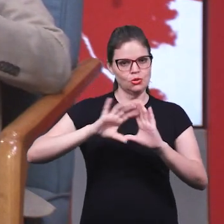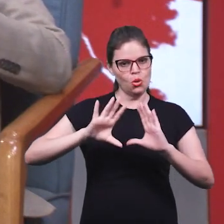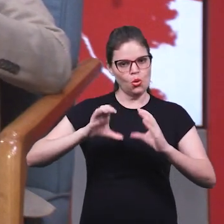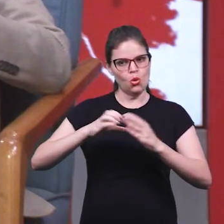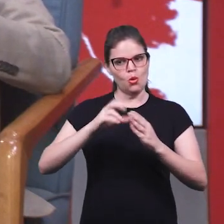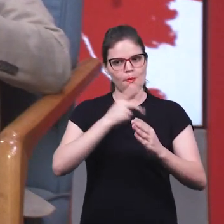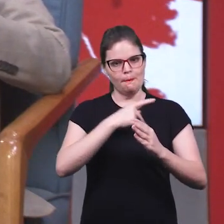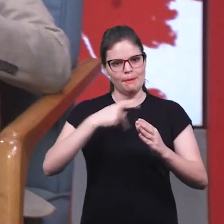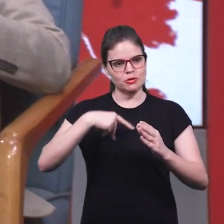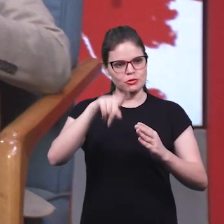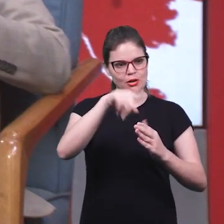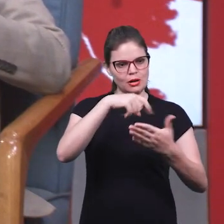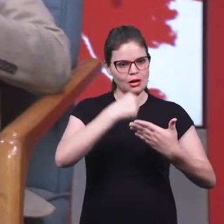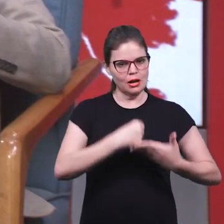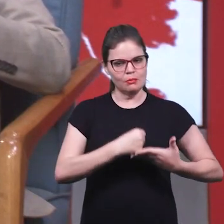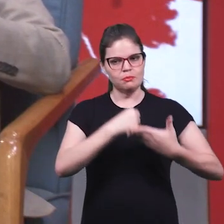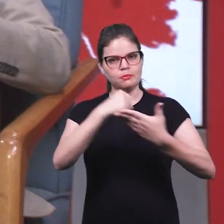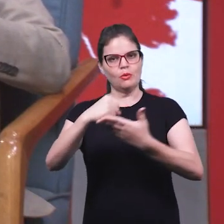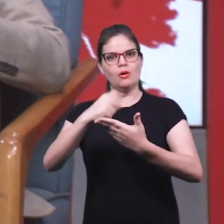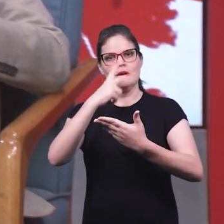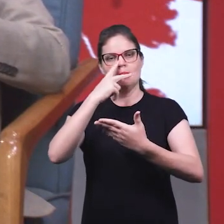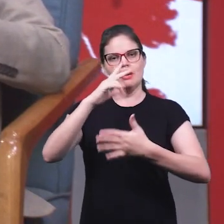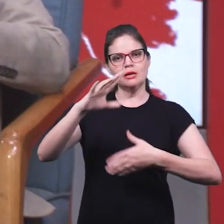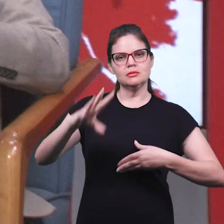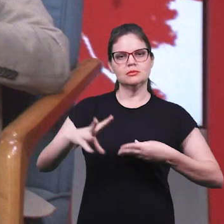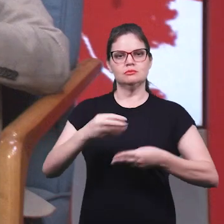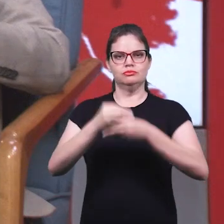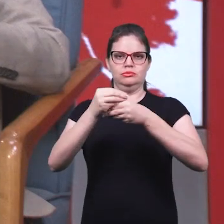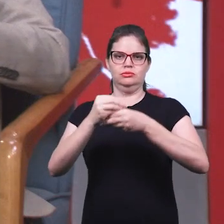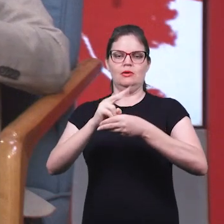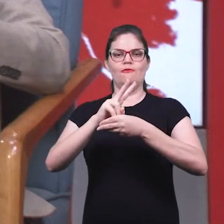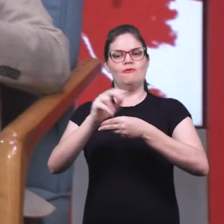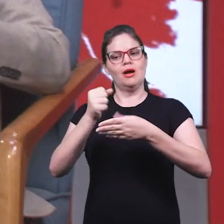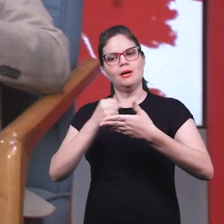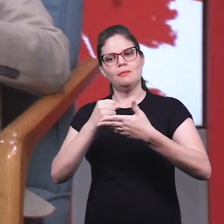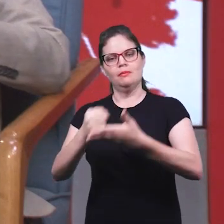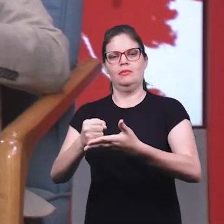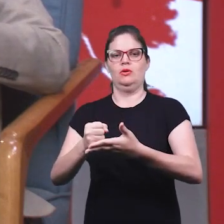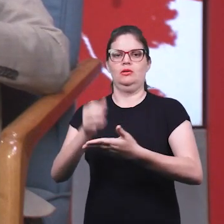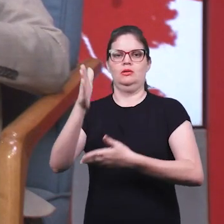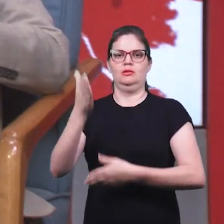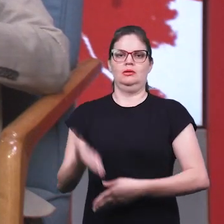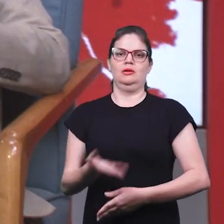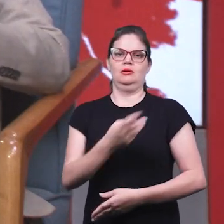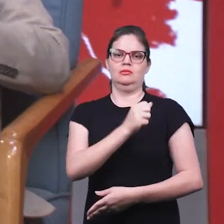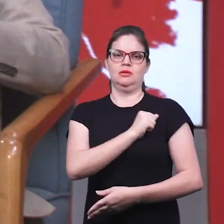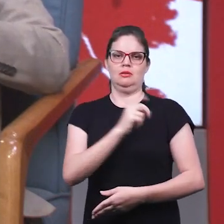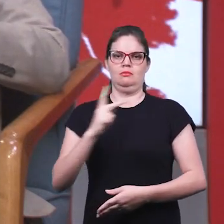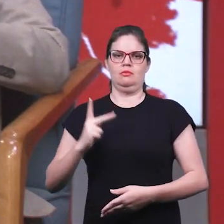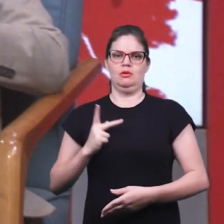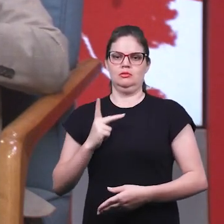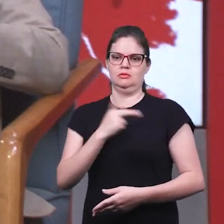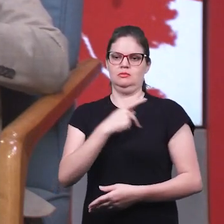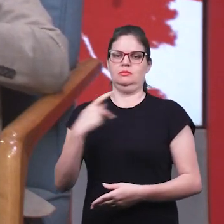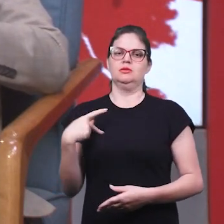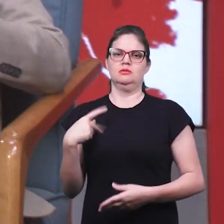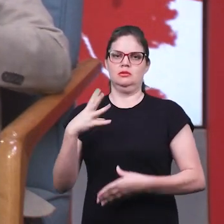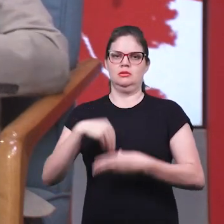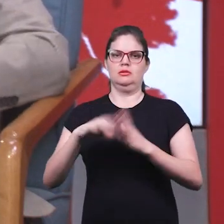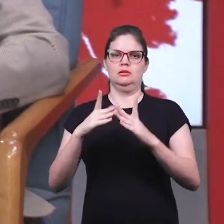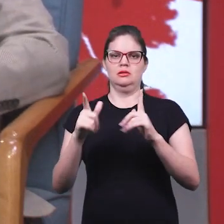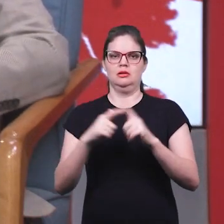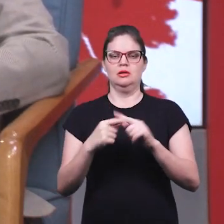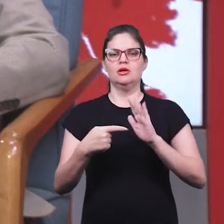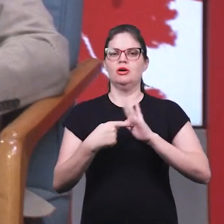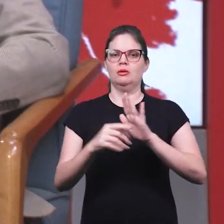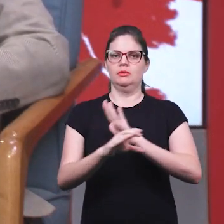completassem, eles fossem o complemento do ministério dos apóstolos, como está descrito